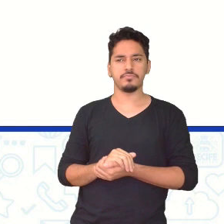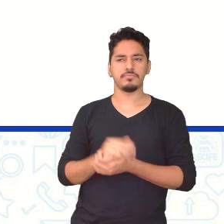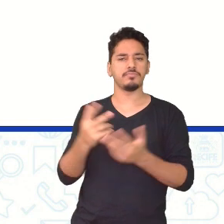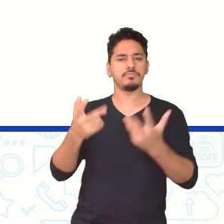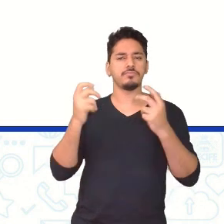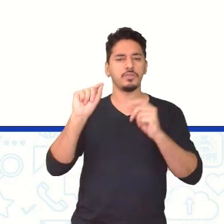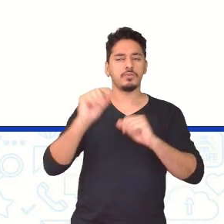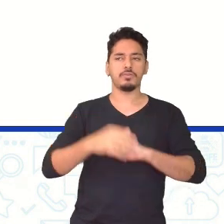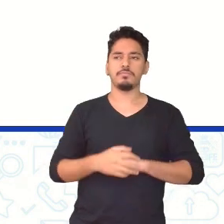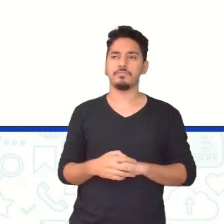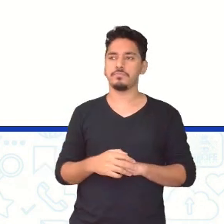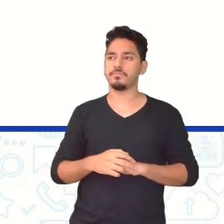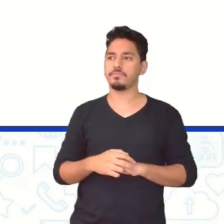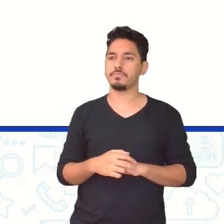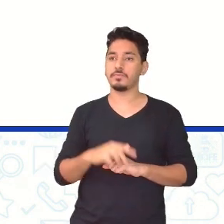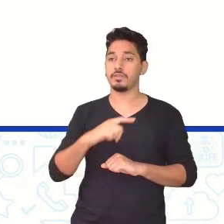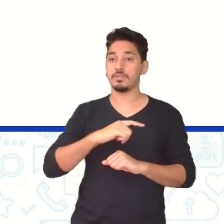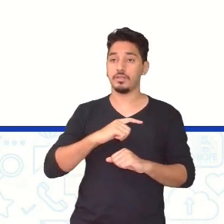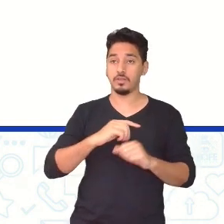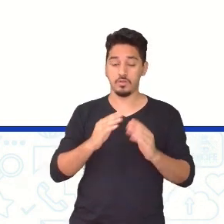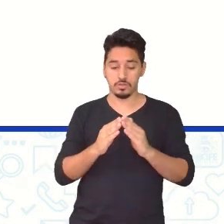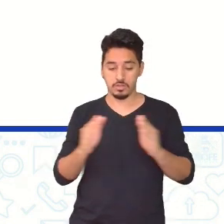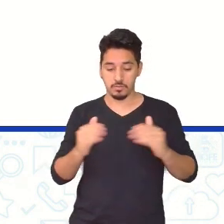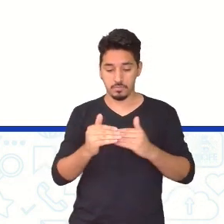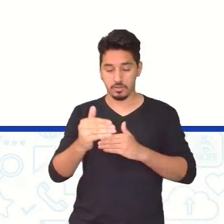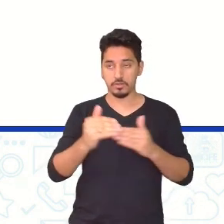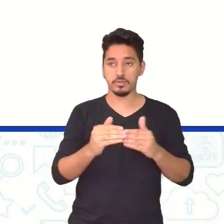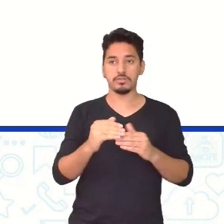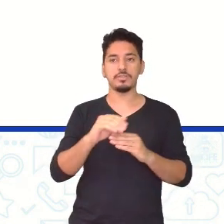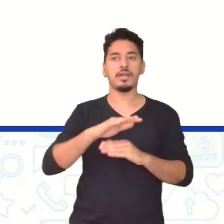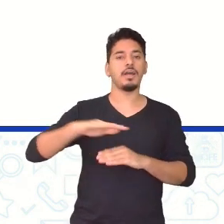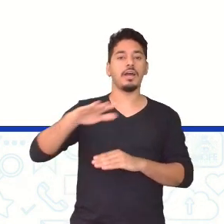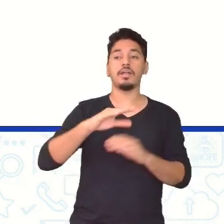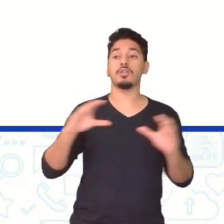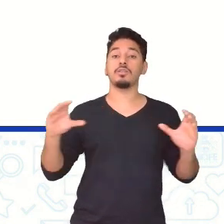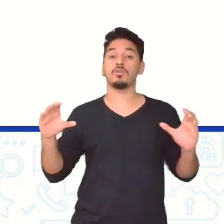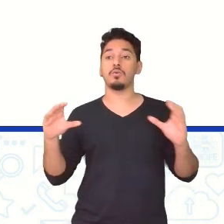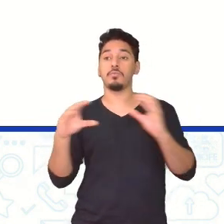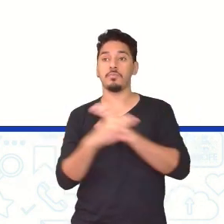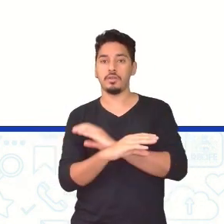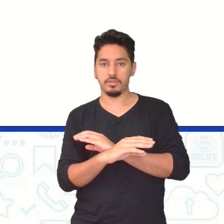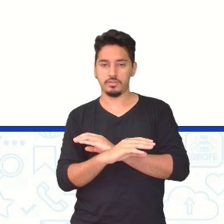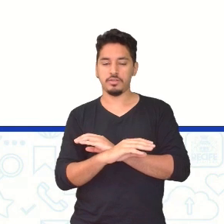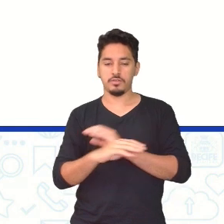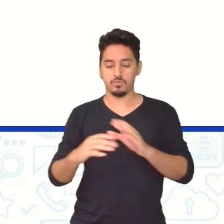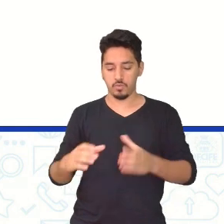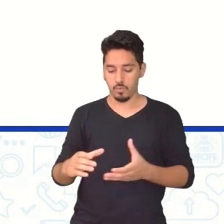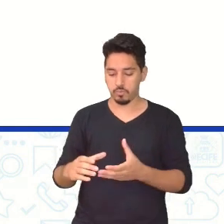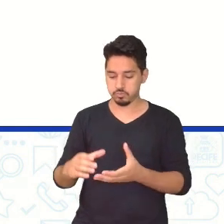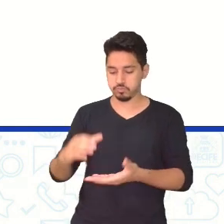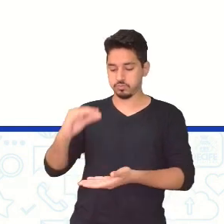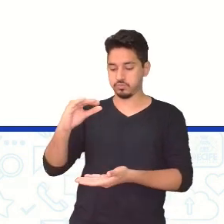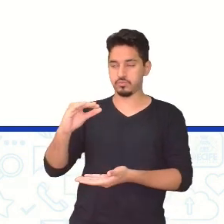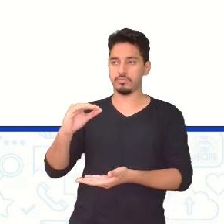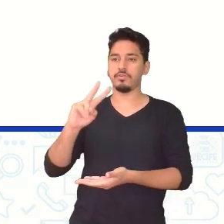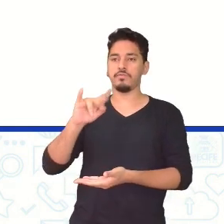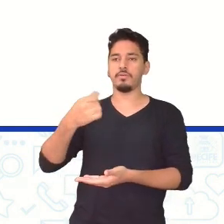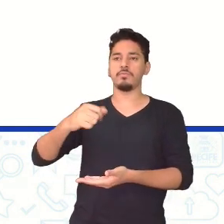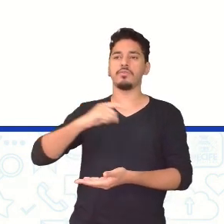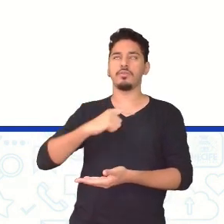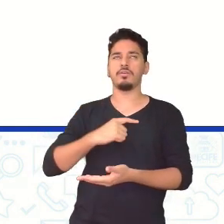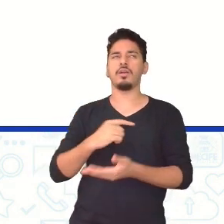que tem a medida da área total desse vaso. E aí, a área total, você já sabe que vai ter que pegar